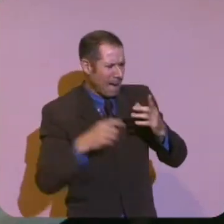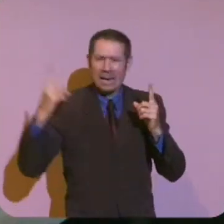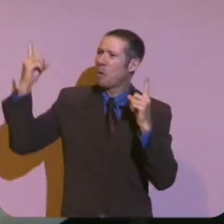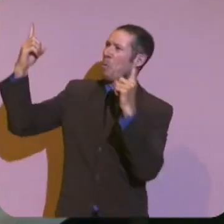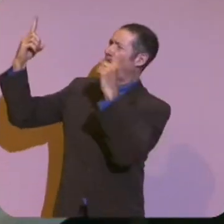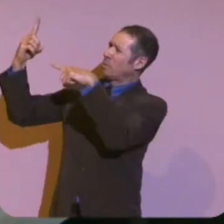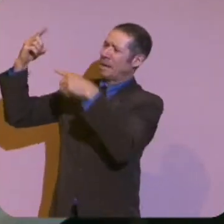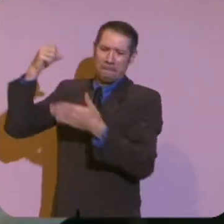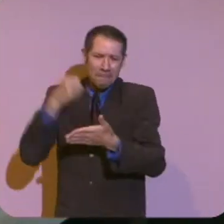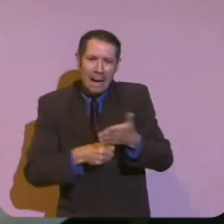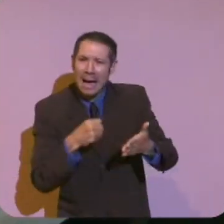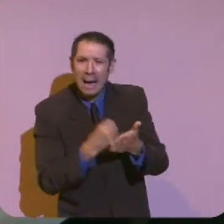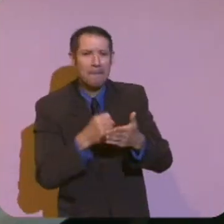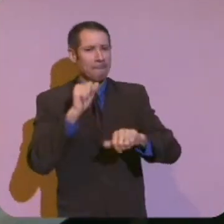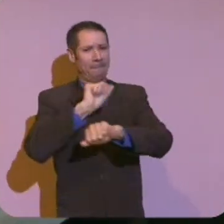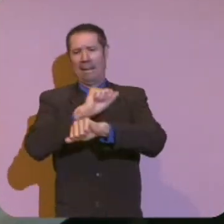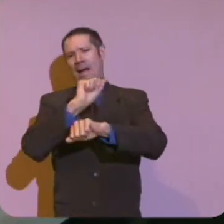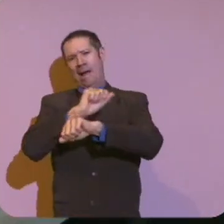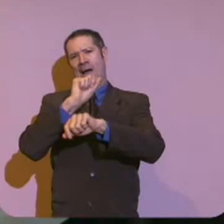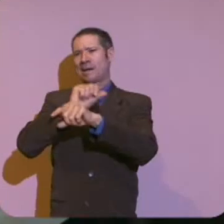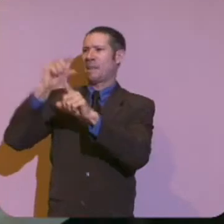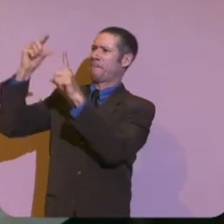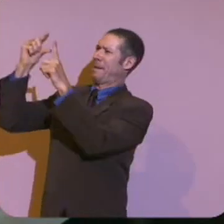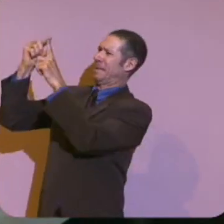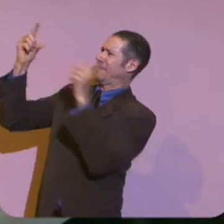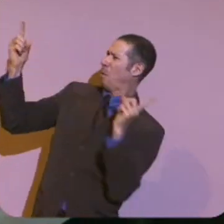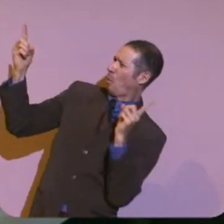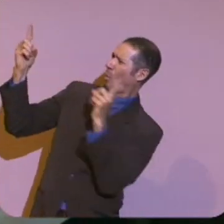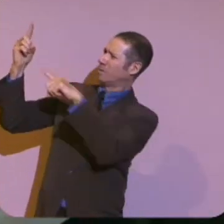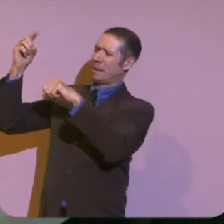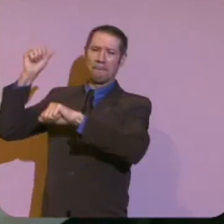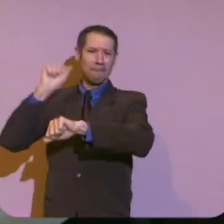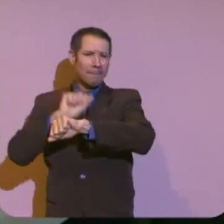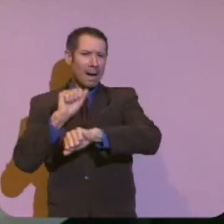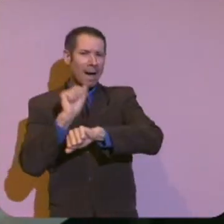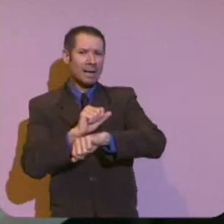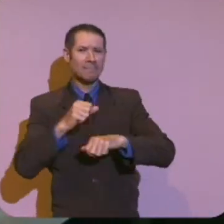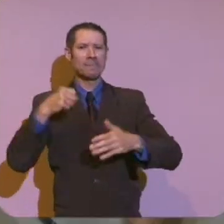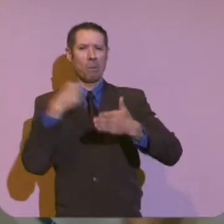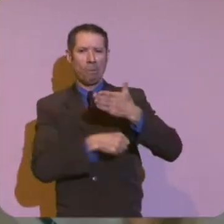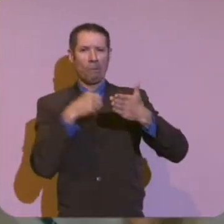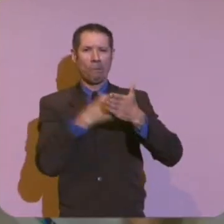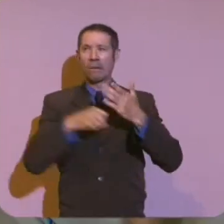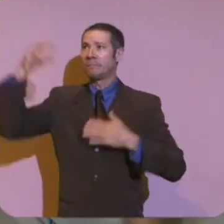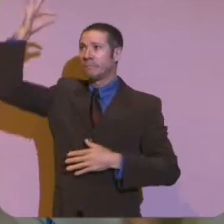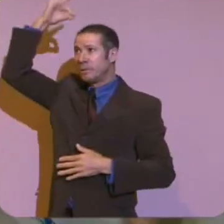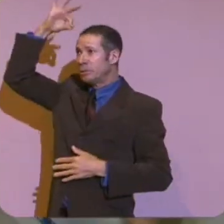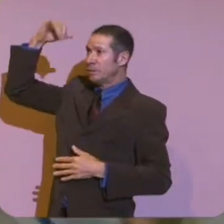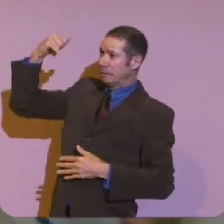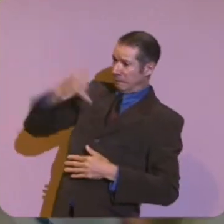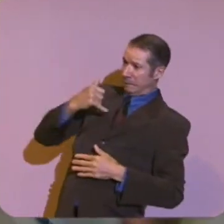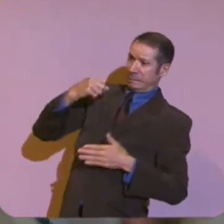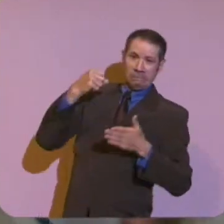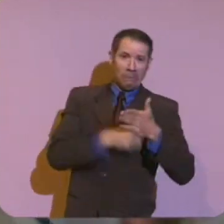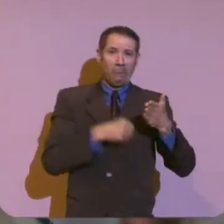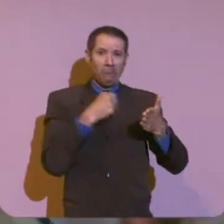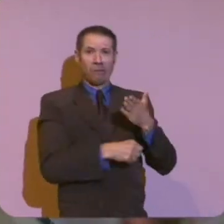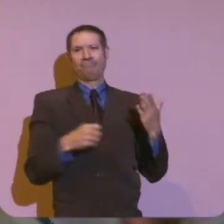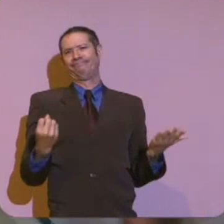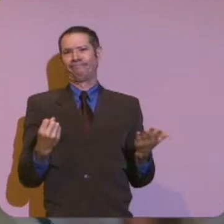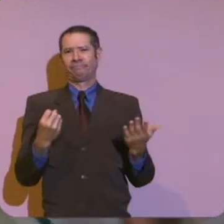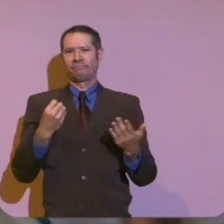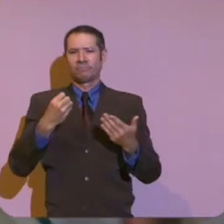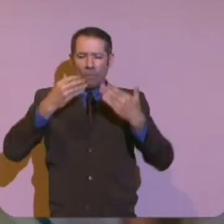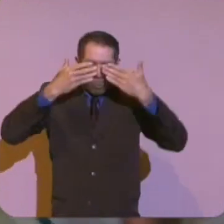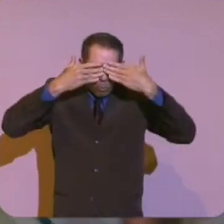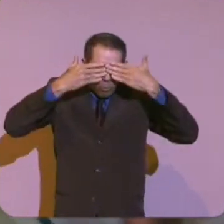para de guerrear contra a palavra de Deus, para de lutar contra aquilo que o Espírito Santo está tentando falar, escamas